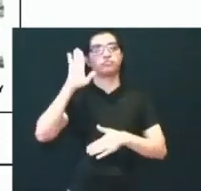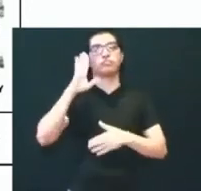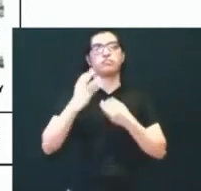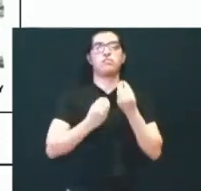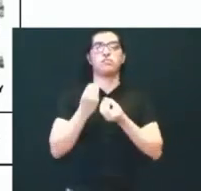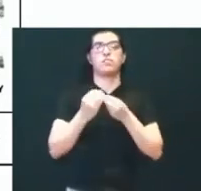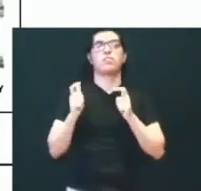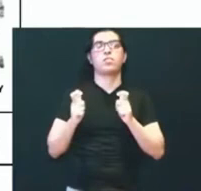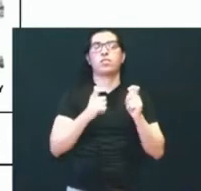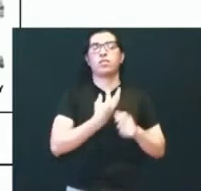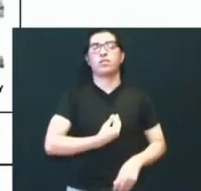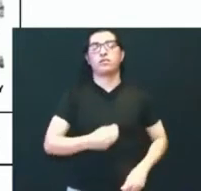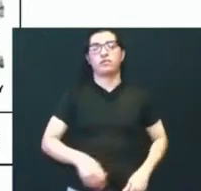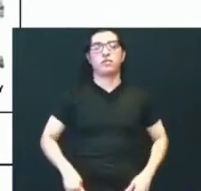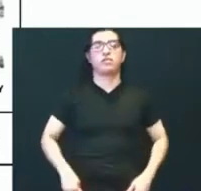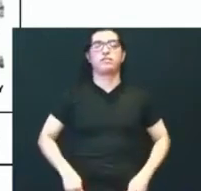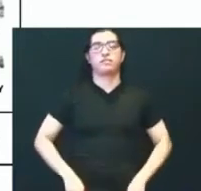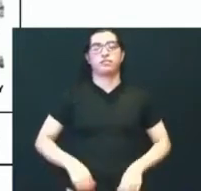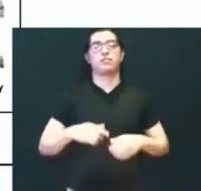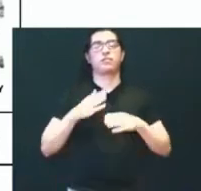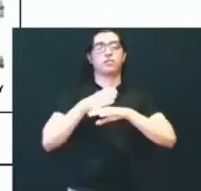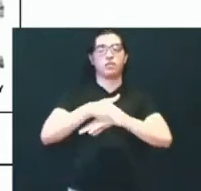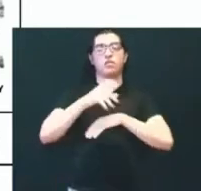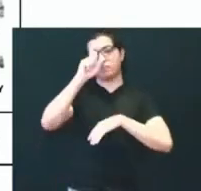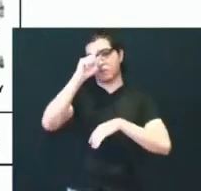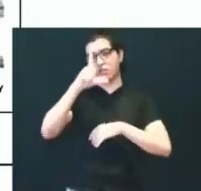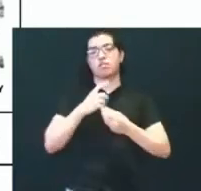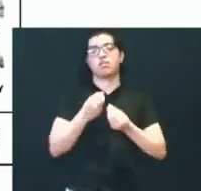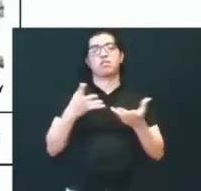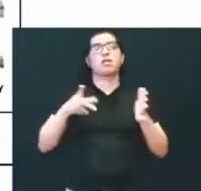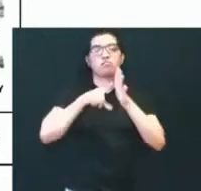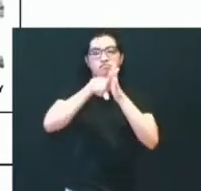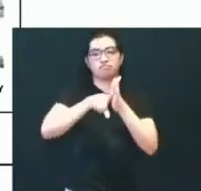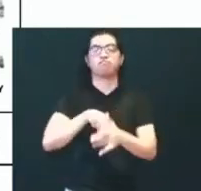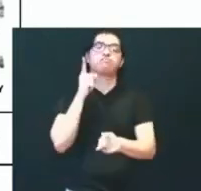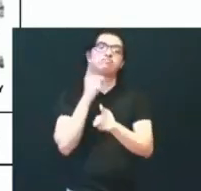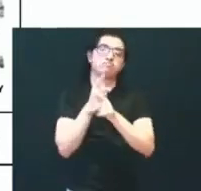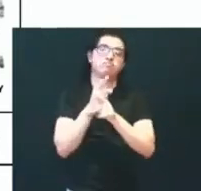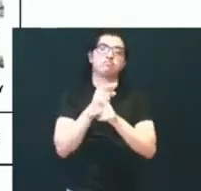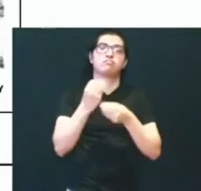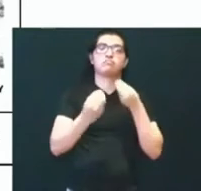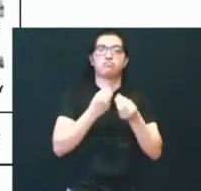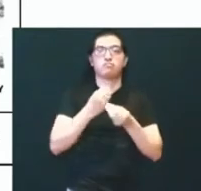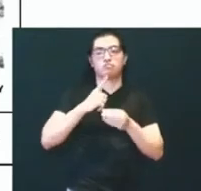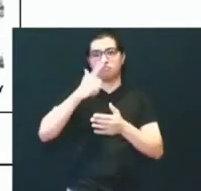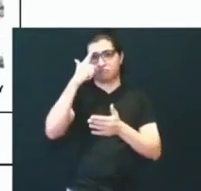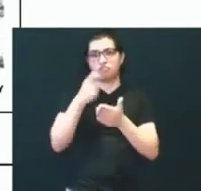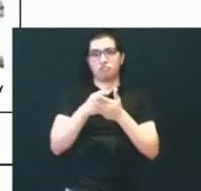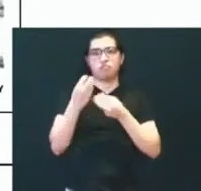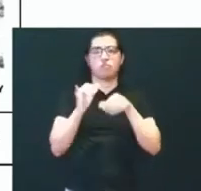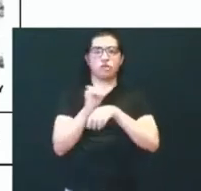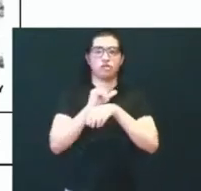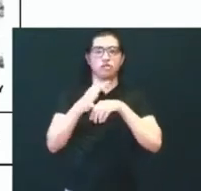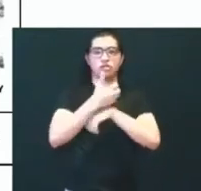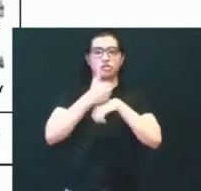aonde o paciente é atendido, disponibilizar esses exames para que o paciente possa definir melhor qual a melhor